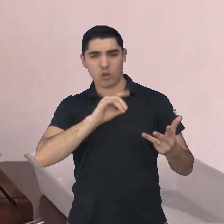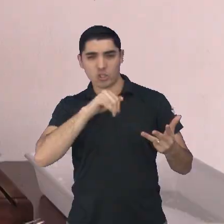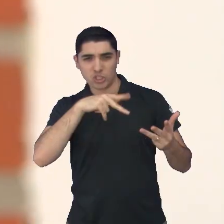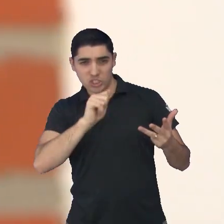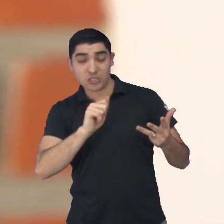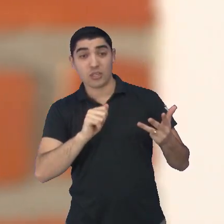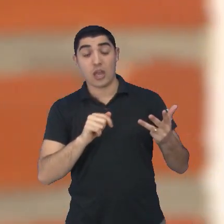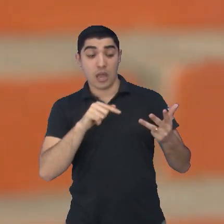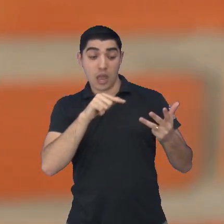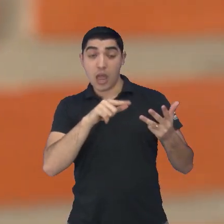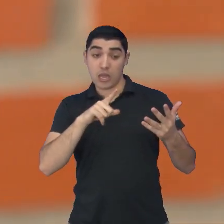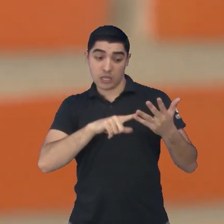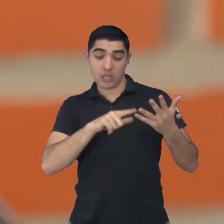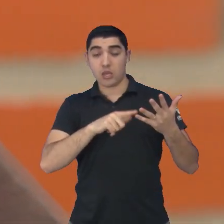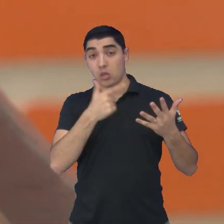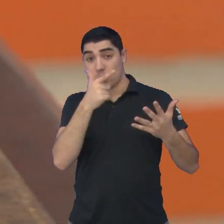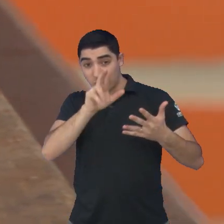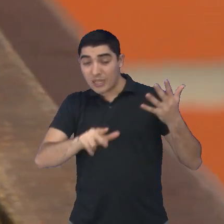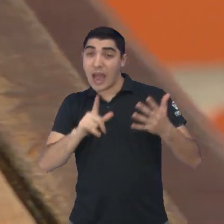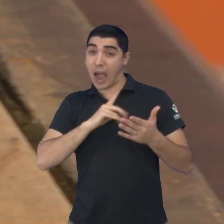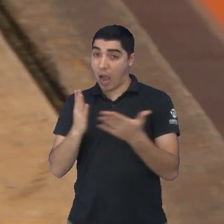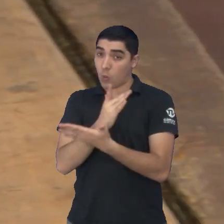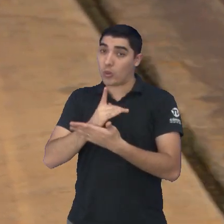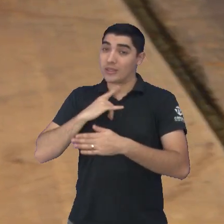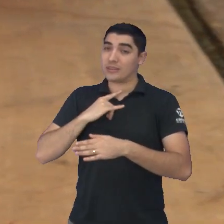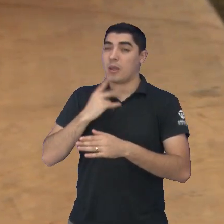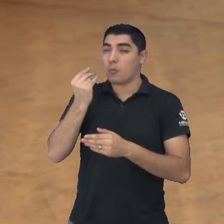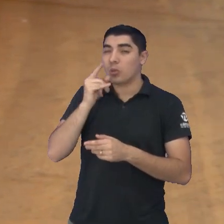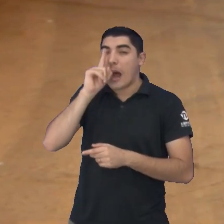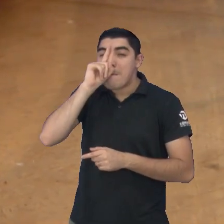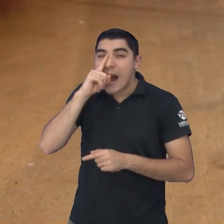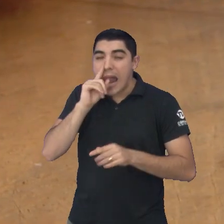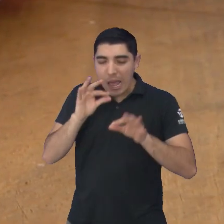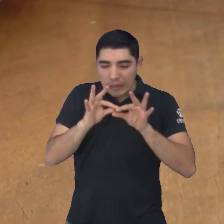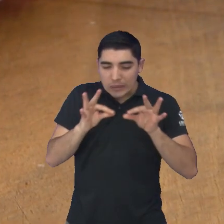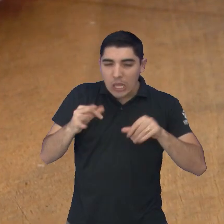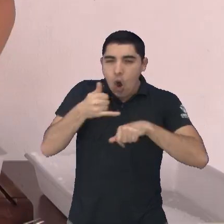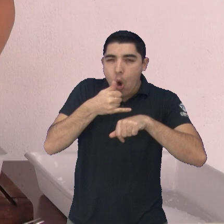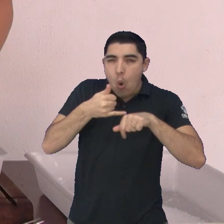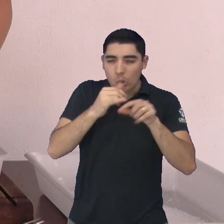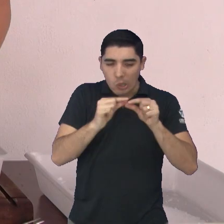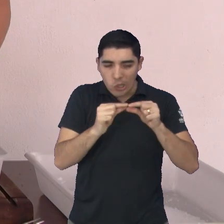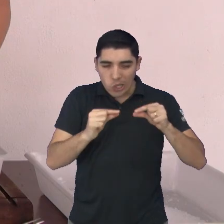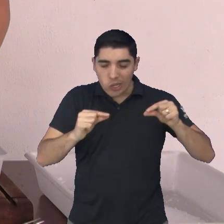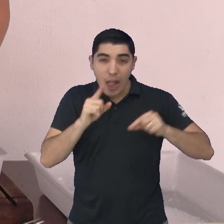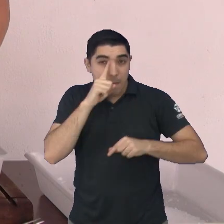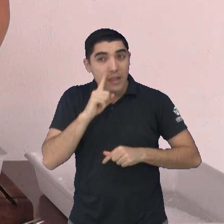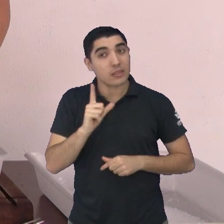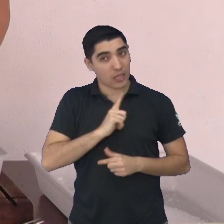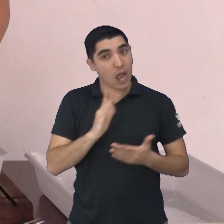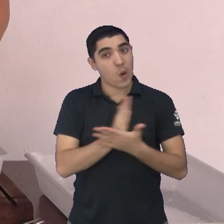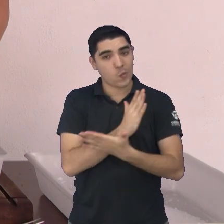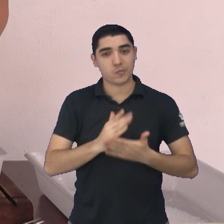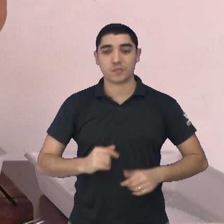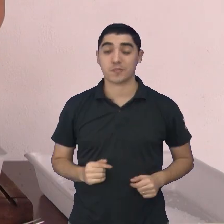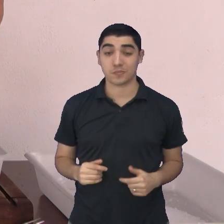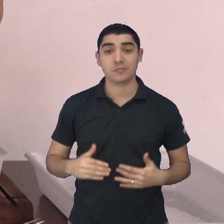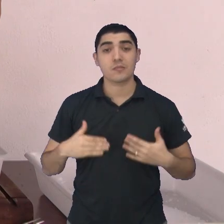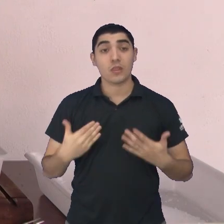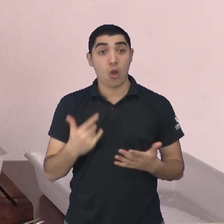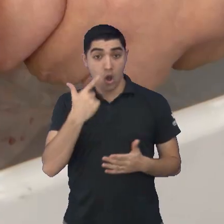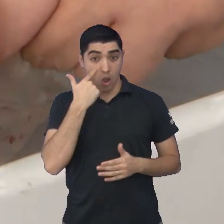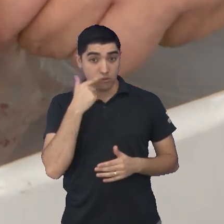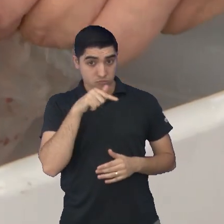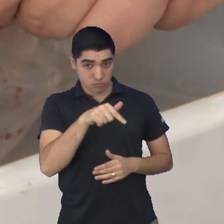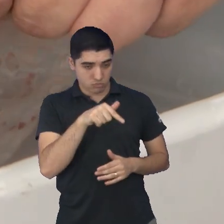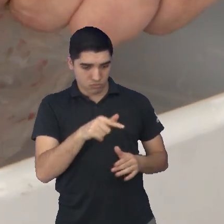fibra, né? Por que tem isso? É para conservar a carne? Essa salmoura vem da própria carne. Depois que você tirar essa salmoura, se você não usar, a carne